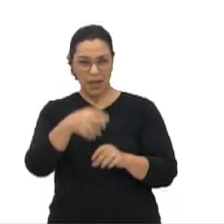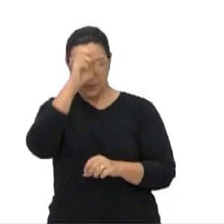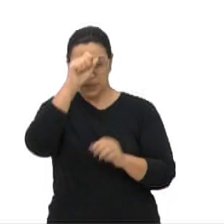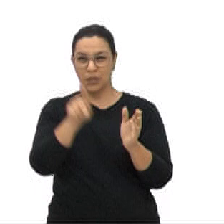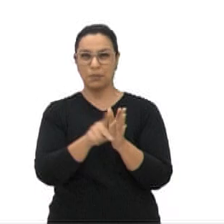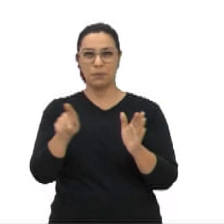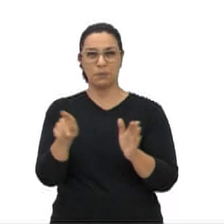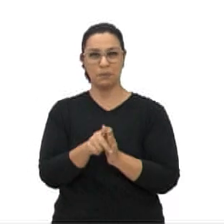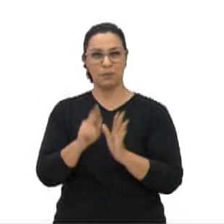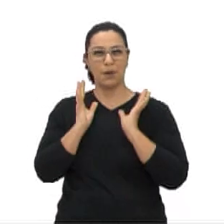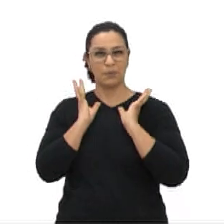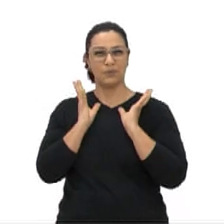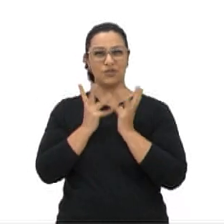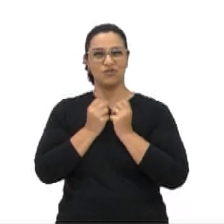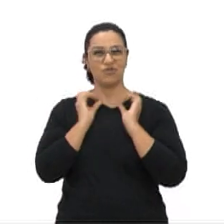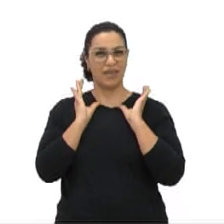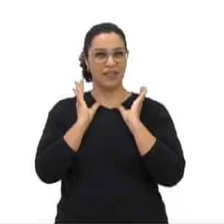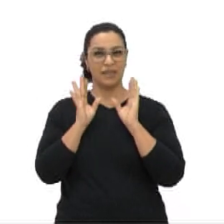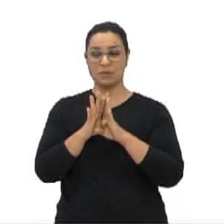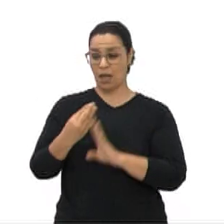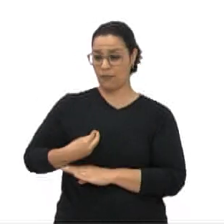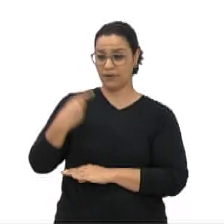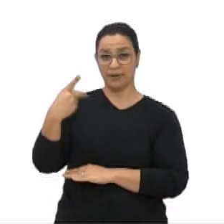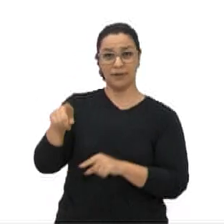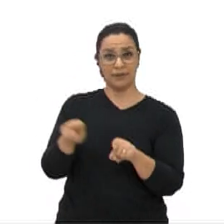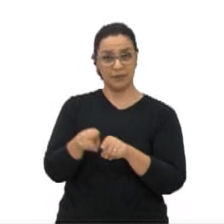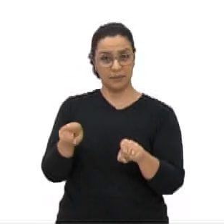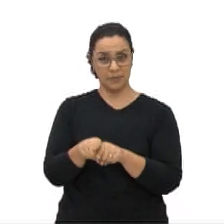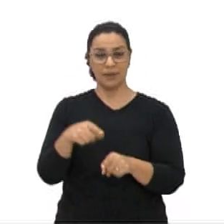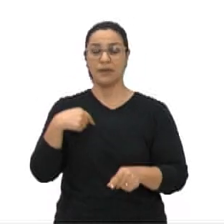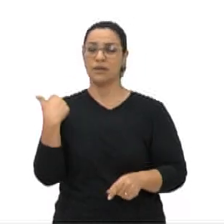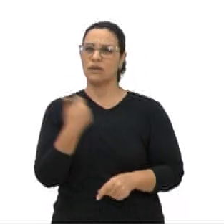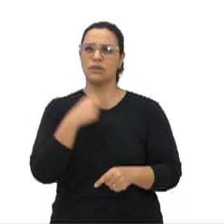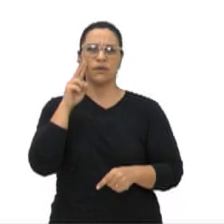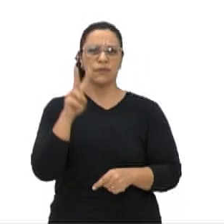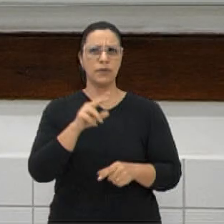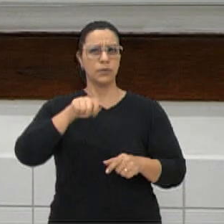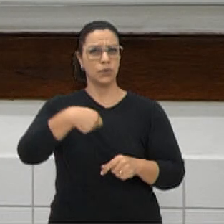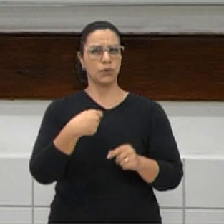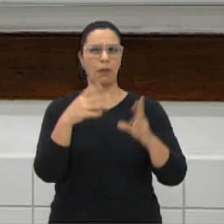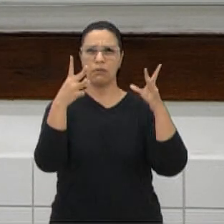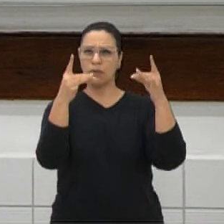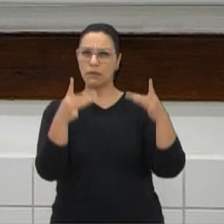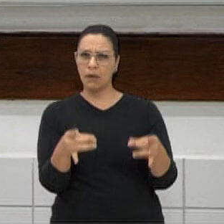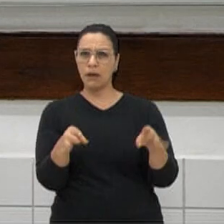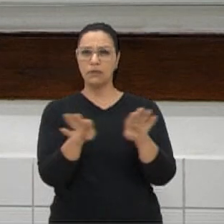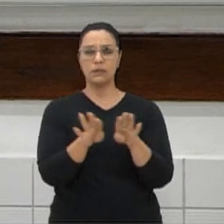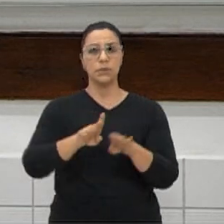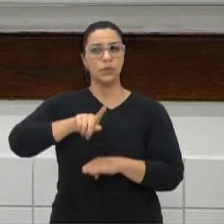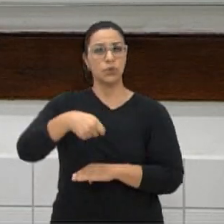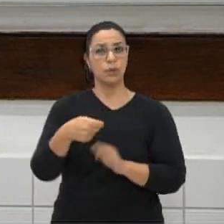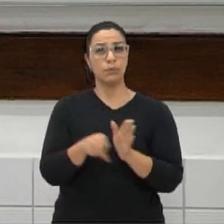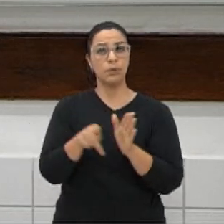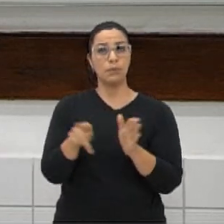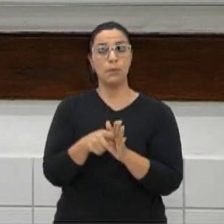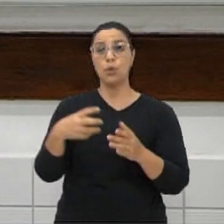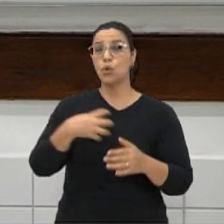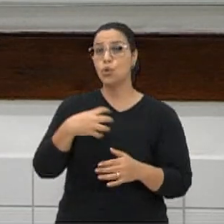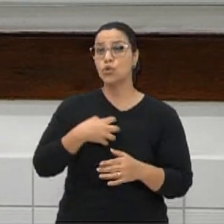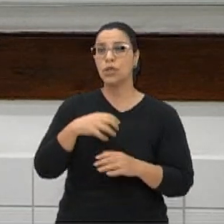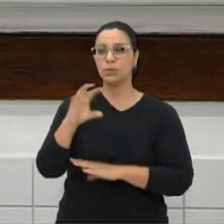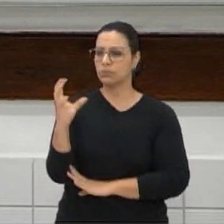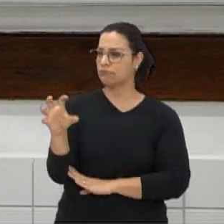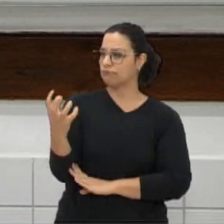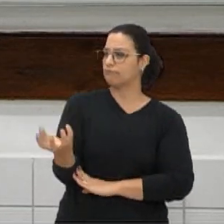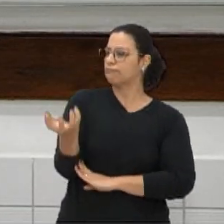sobre Shakespeare, né? Aprendemos um pouquinho sobre a vida dele e tudo. E nós vimos detalhes até sobre a peça dele, né? Hamlet,